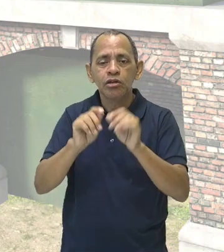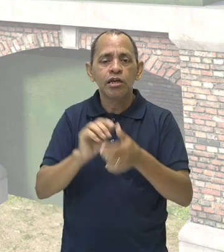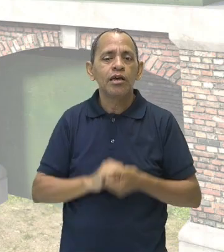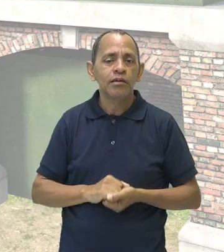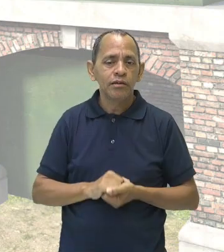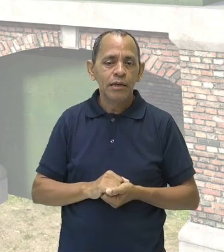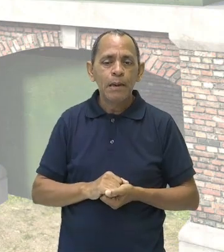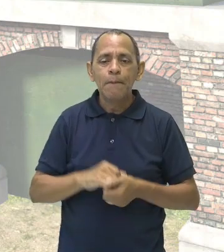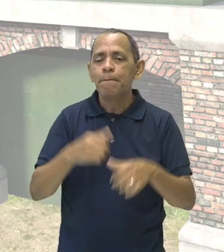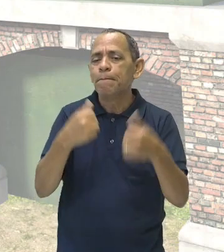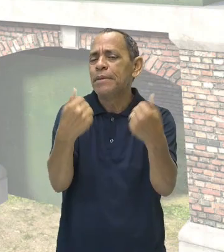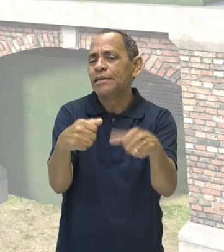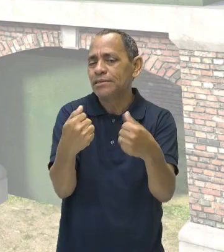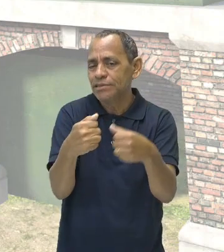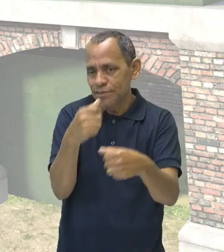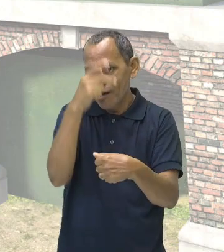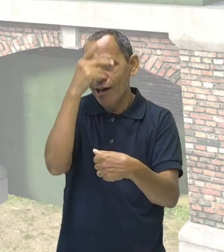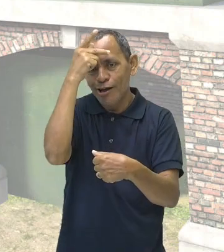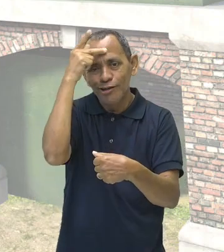mão de obra